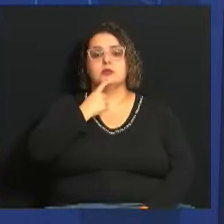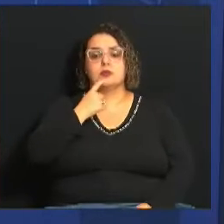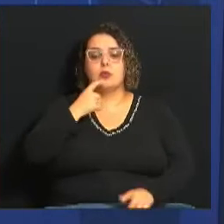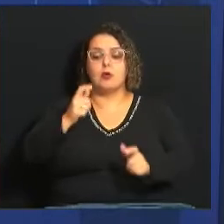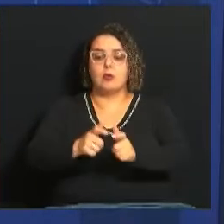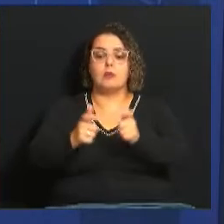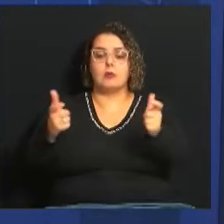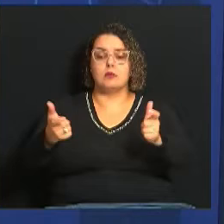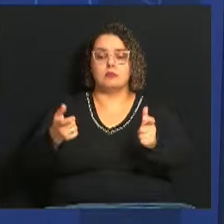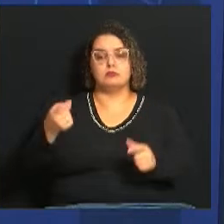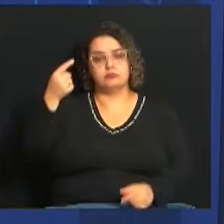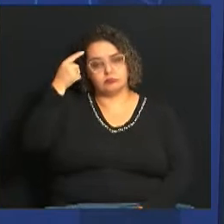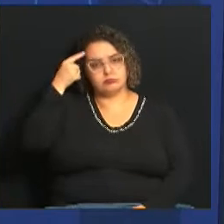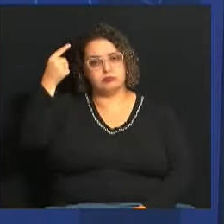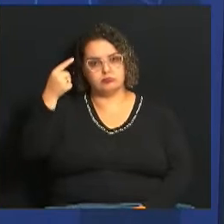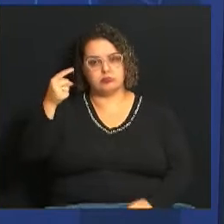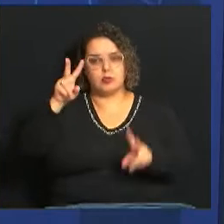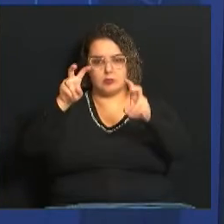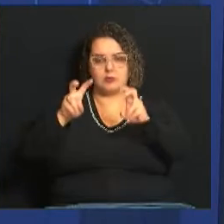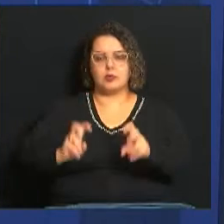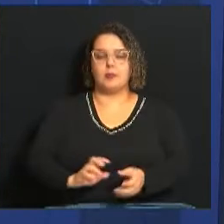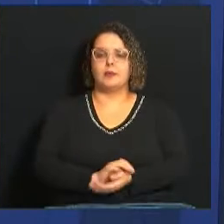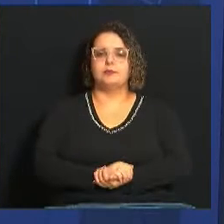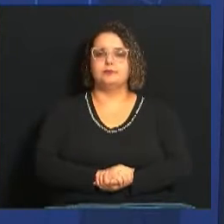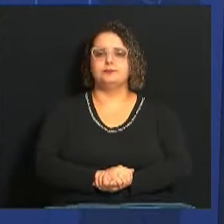a conscientização sobre o tema.